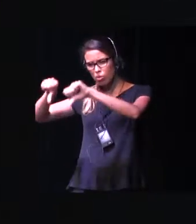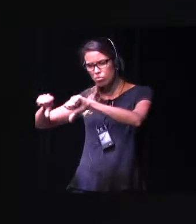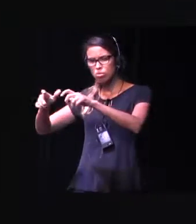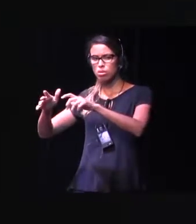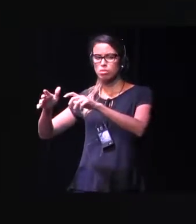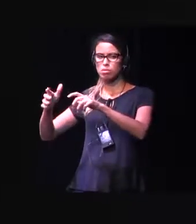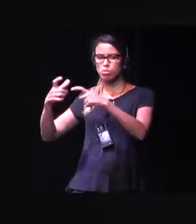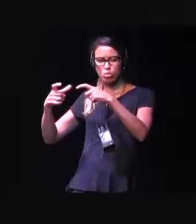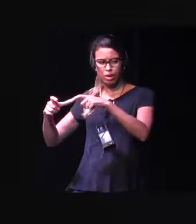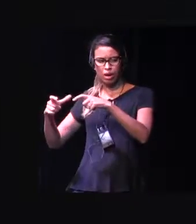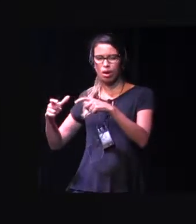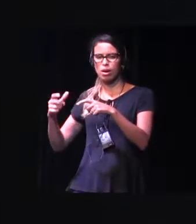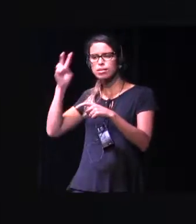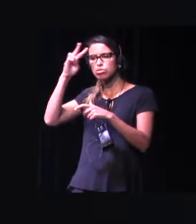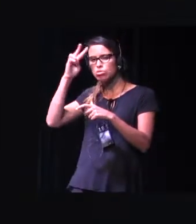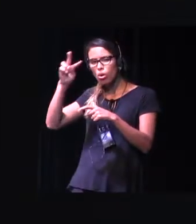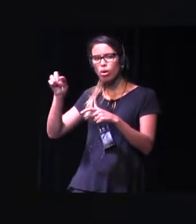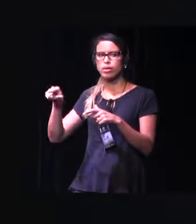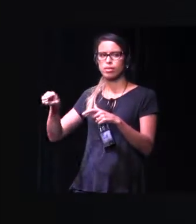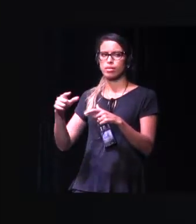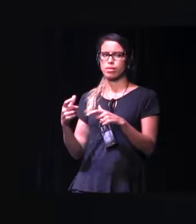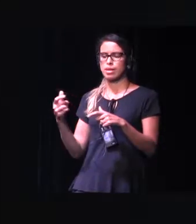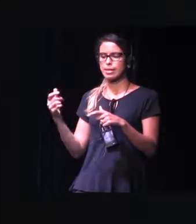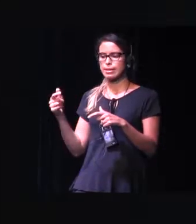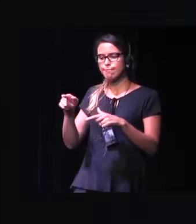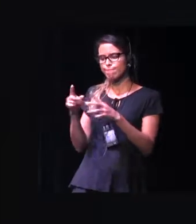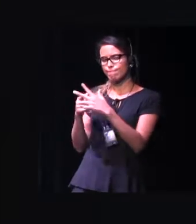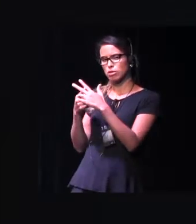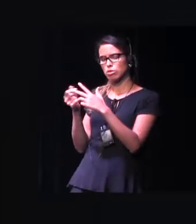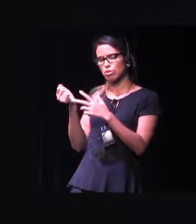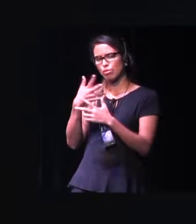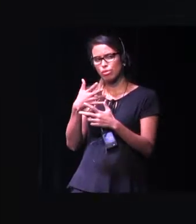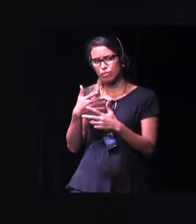recuperar áreas históricas para a terceira idade